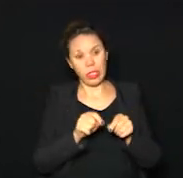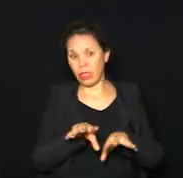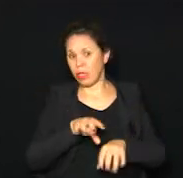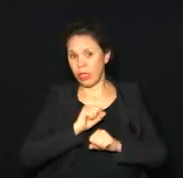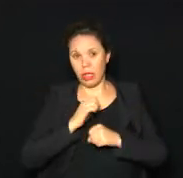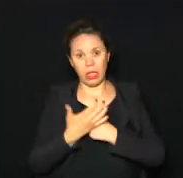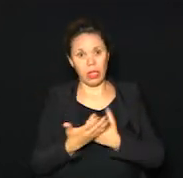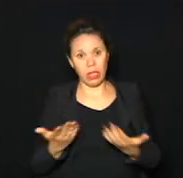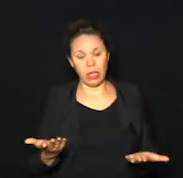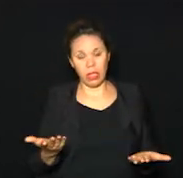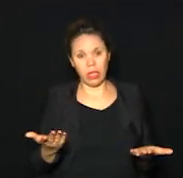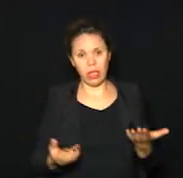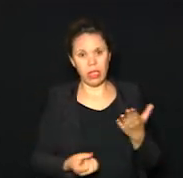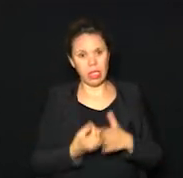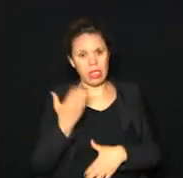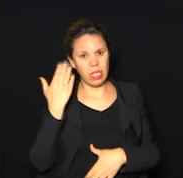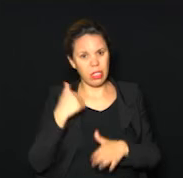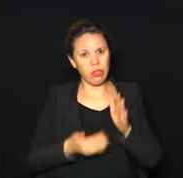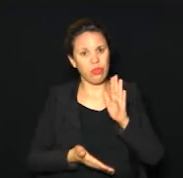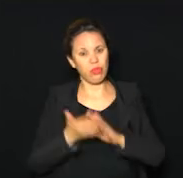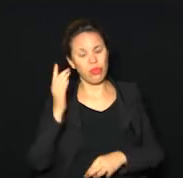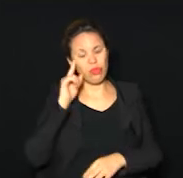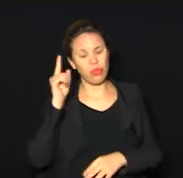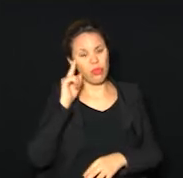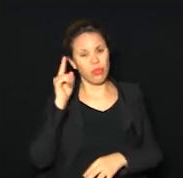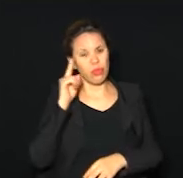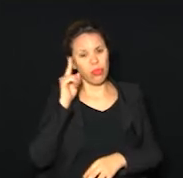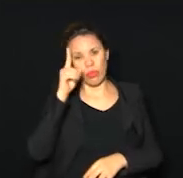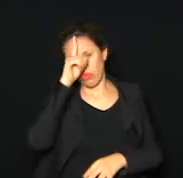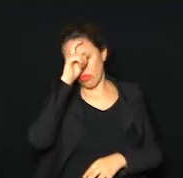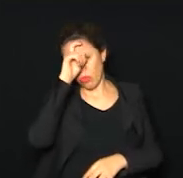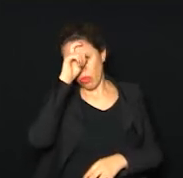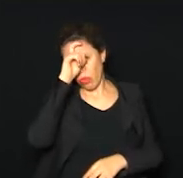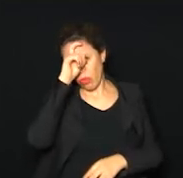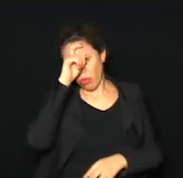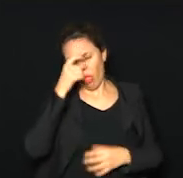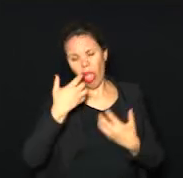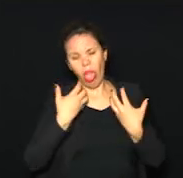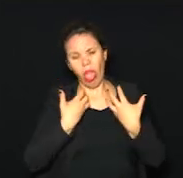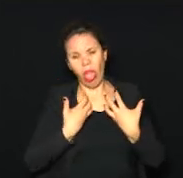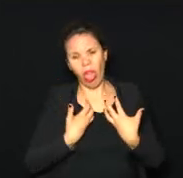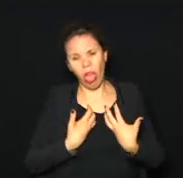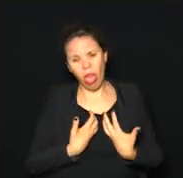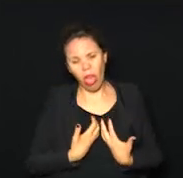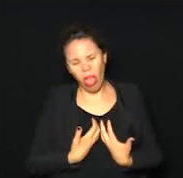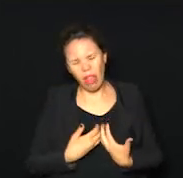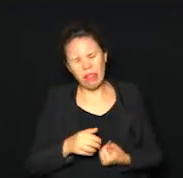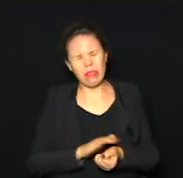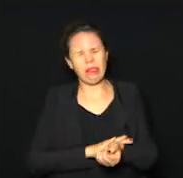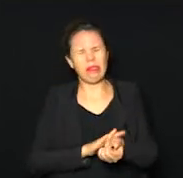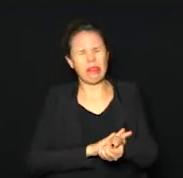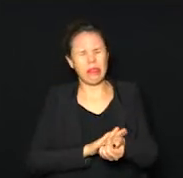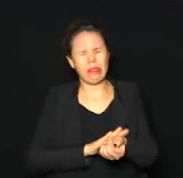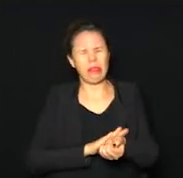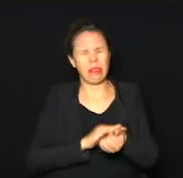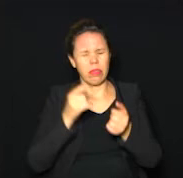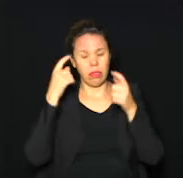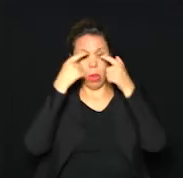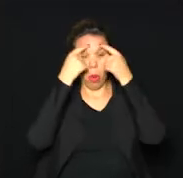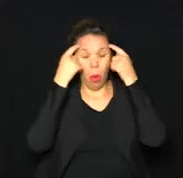contaminar. E ainda assim, a gente sai todos os dias do hospital cansado, estressado,